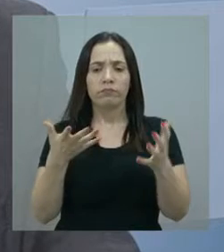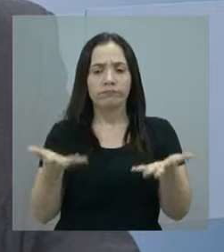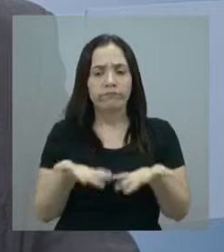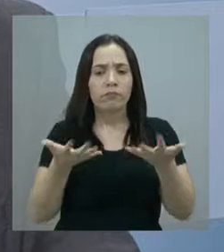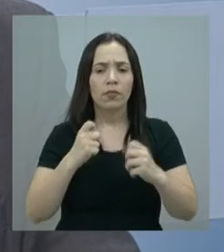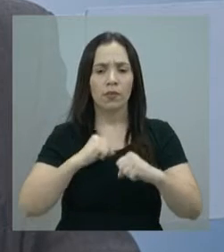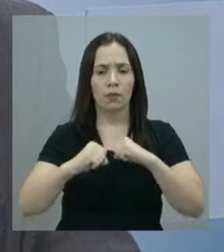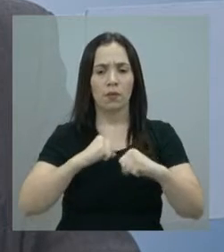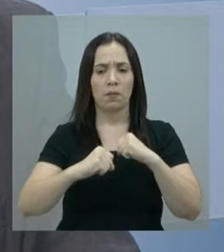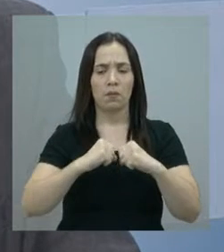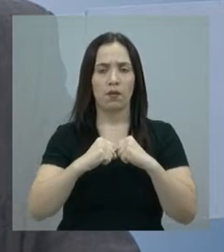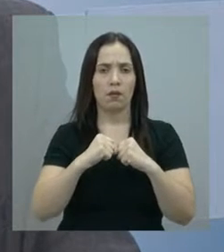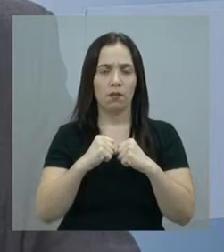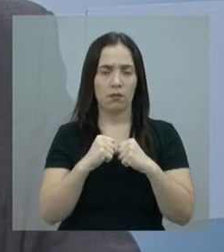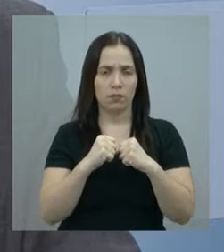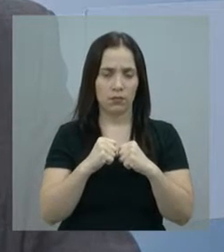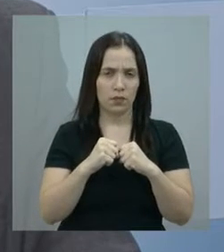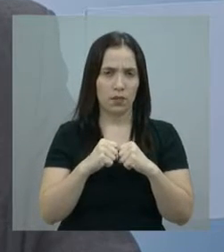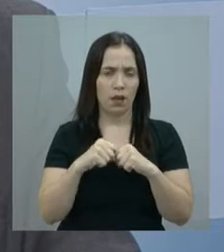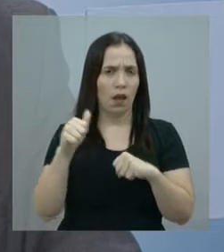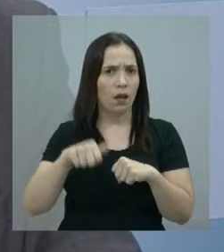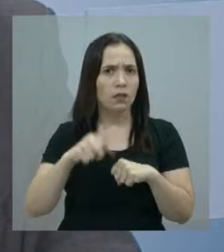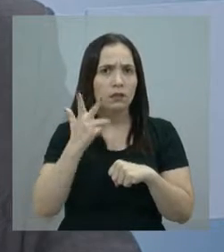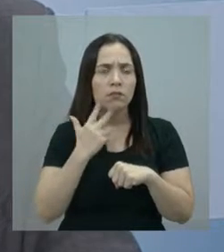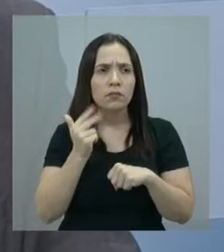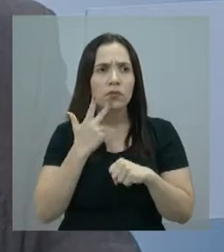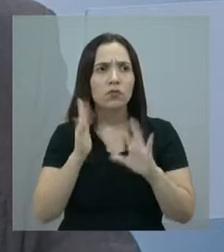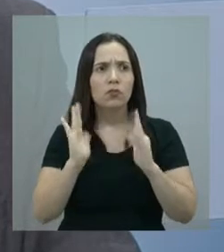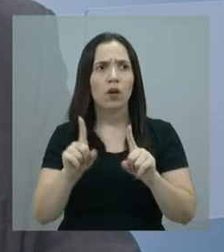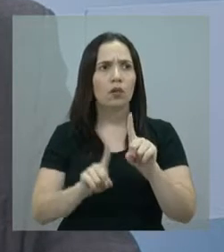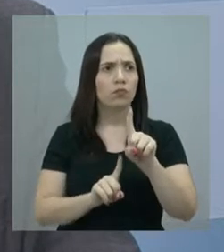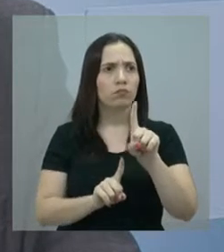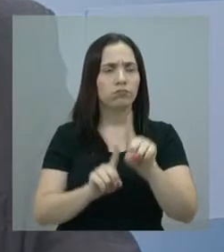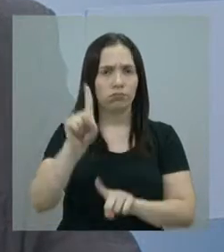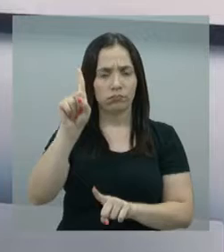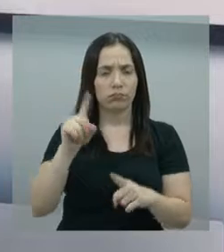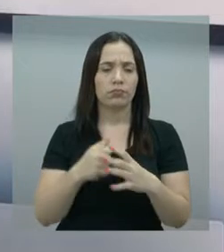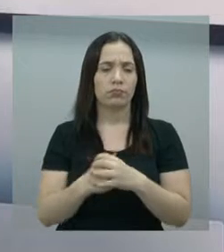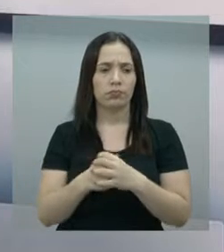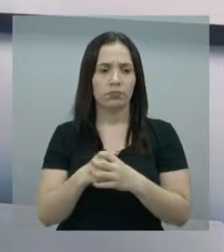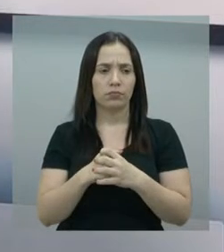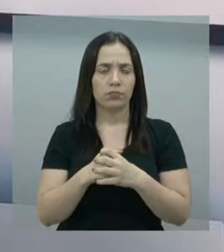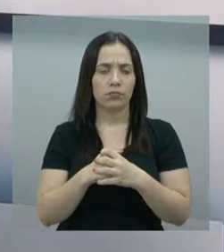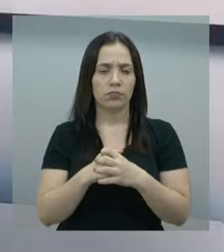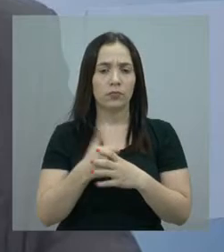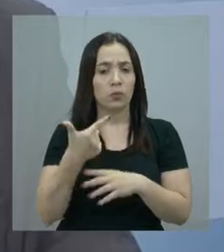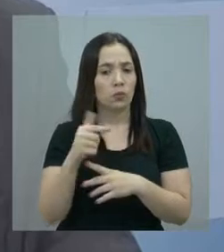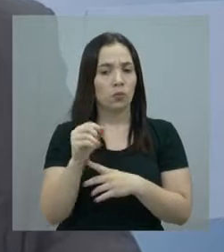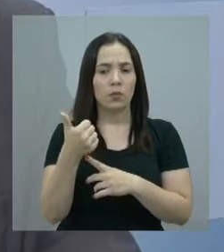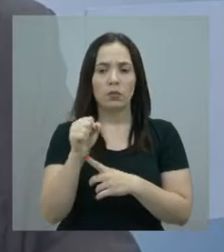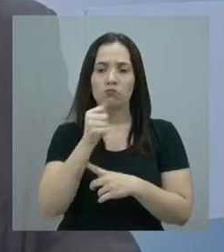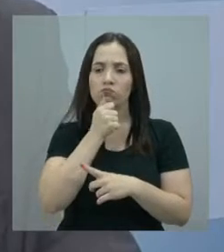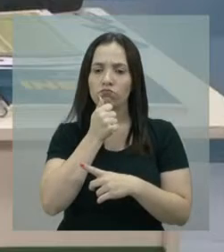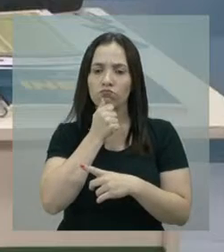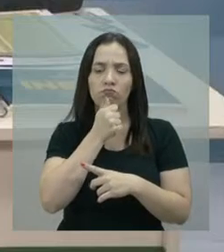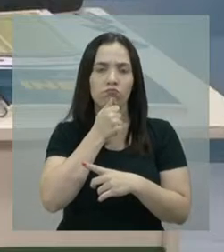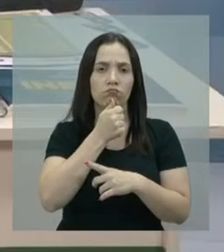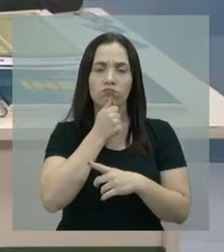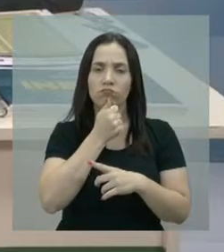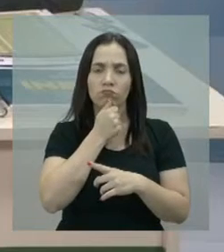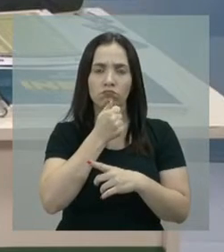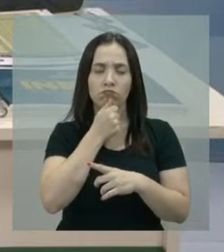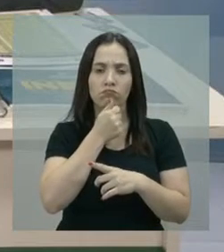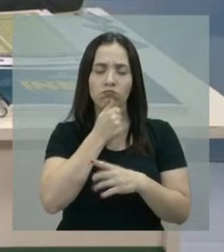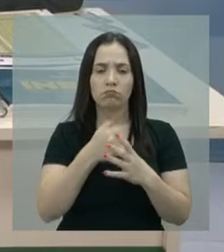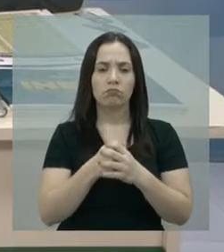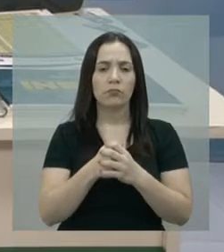debate político. Hoje o Ceará já passou isso aqui, né? A gente vai saber no próximo ano. 2018 passou, não? Não. Ele continua na mesma posição em